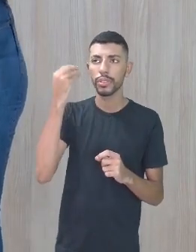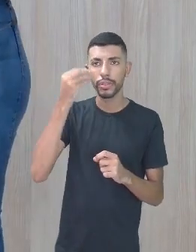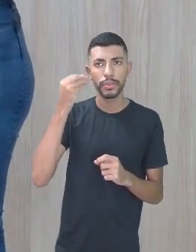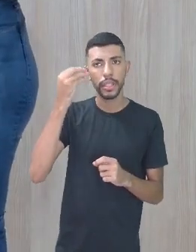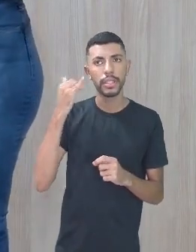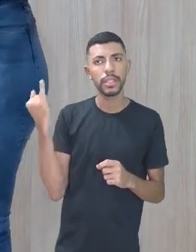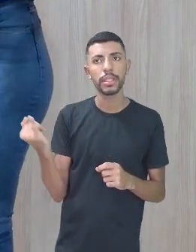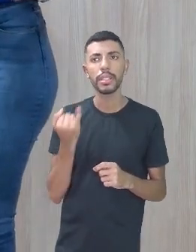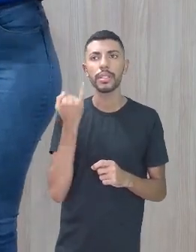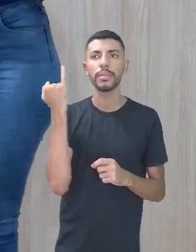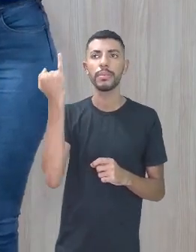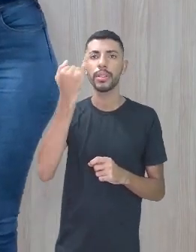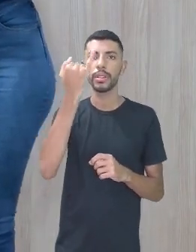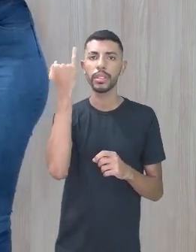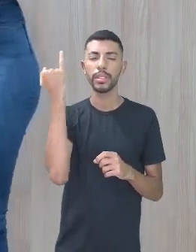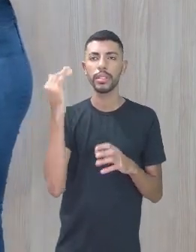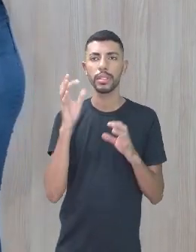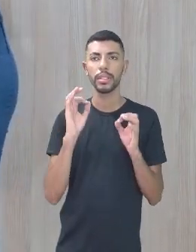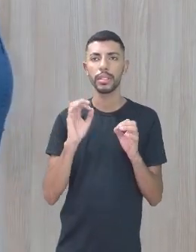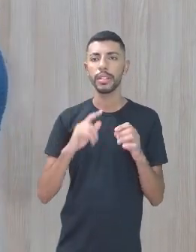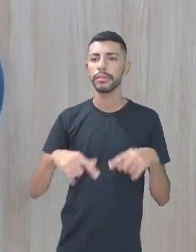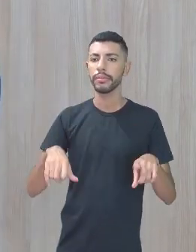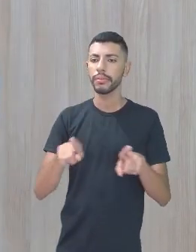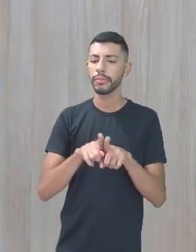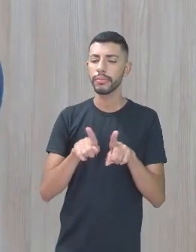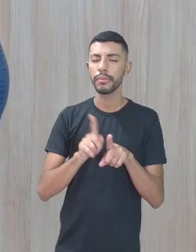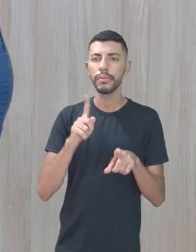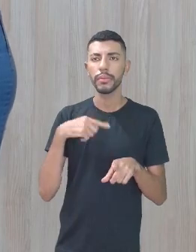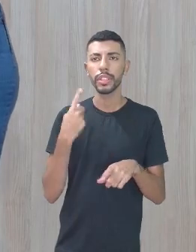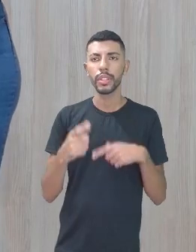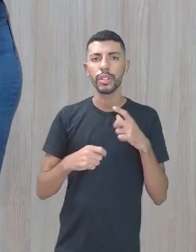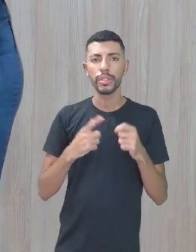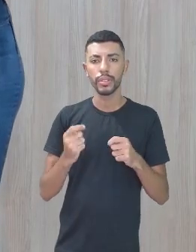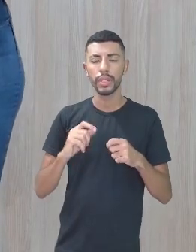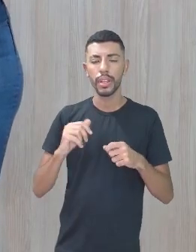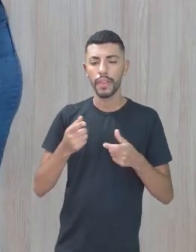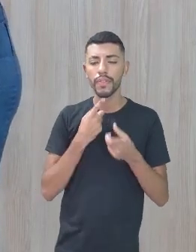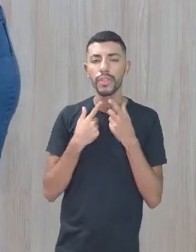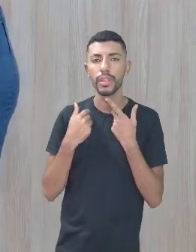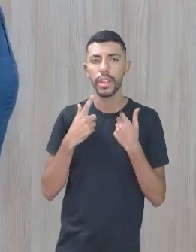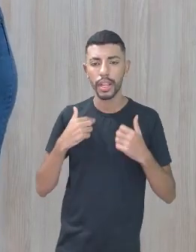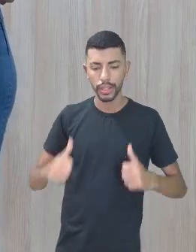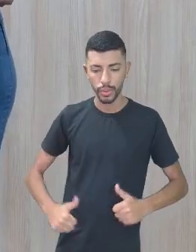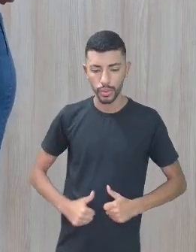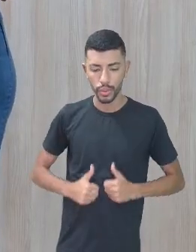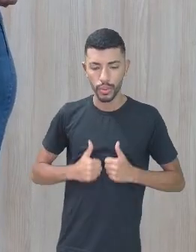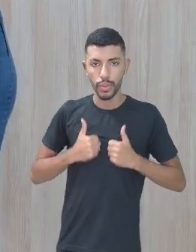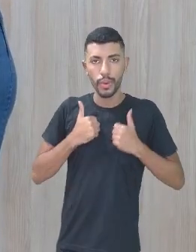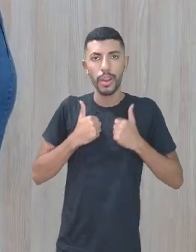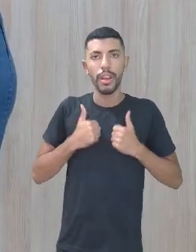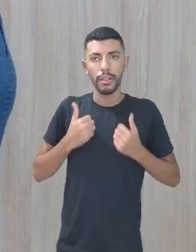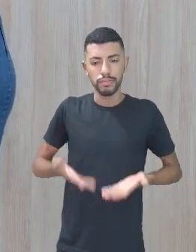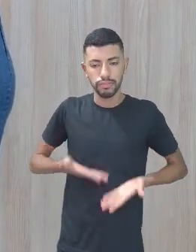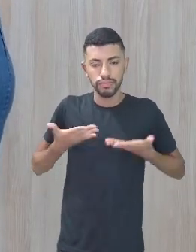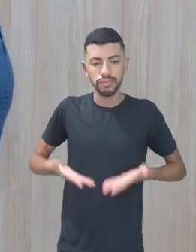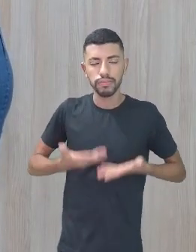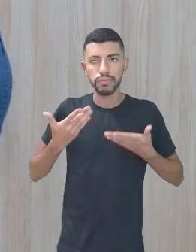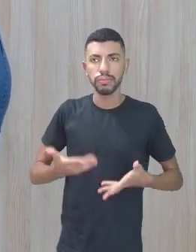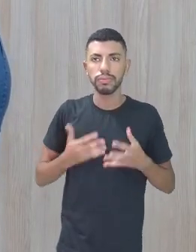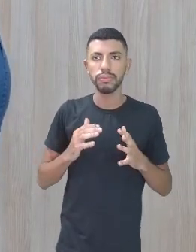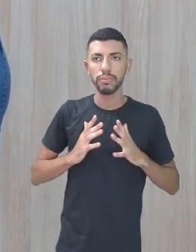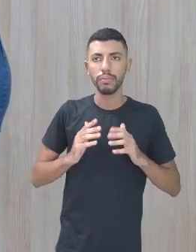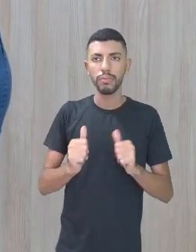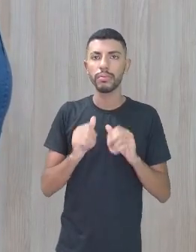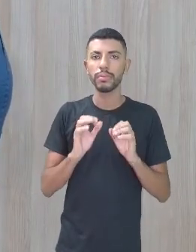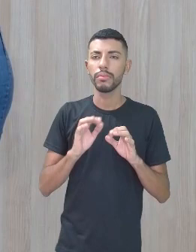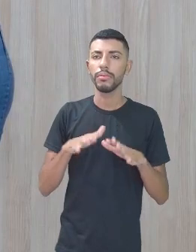experiências muito importantes, né? E aí a gente também está estimulando nossas vontades e nossas ações, né? E aí é quando entra o